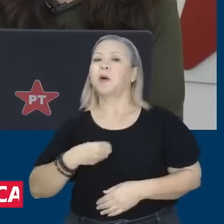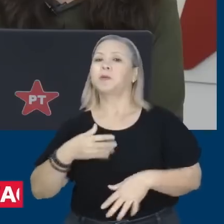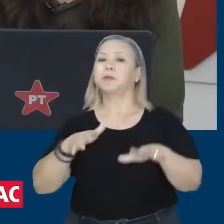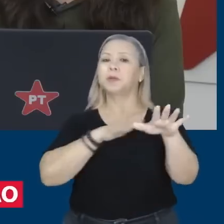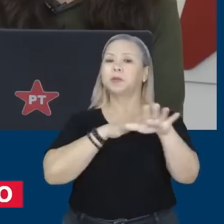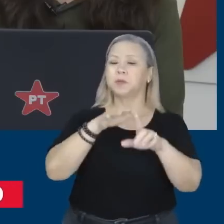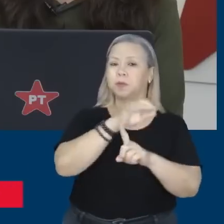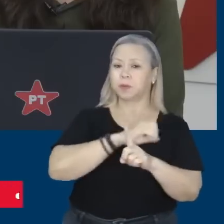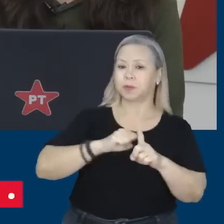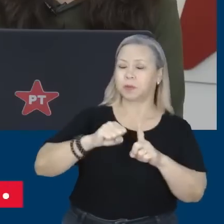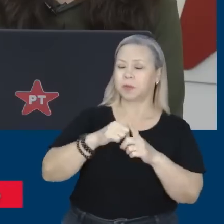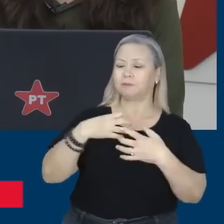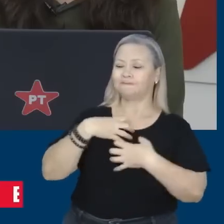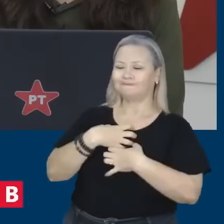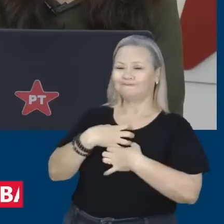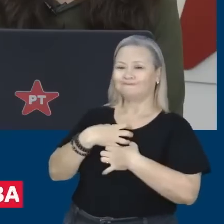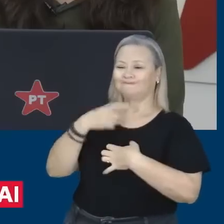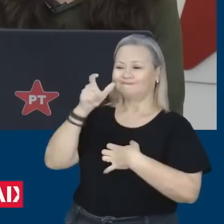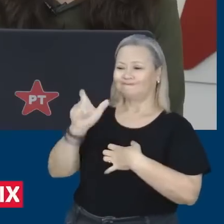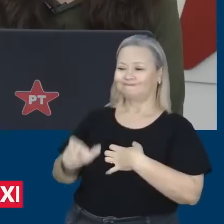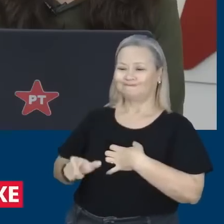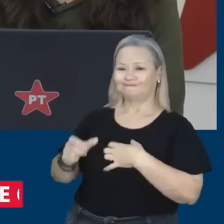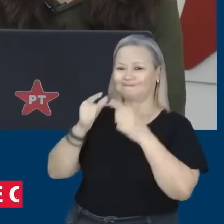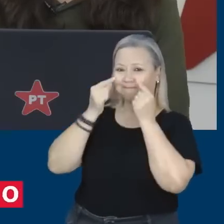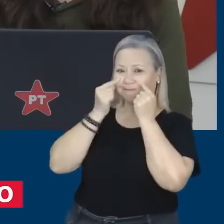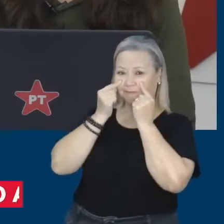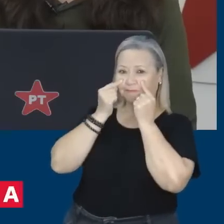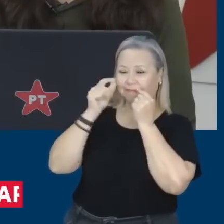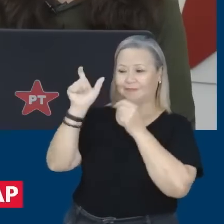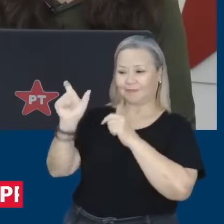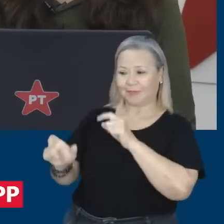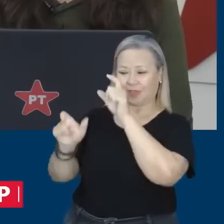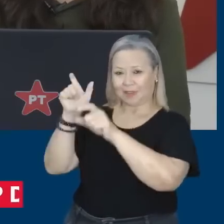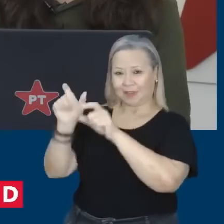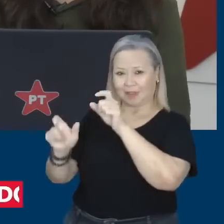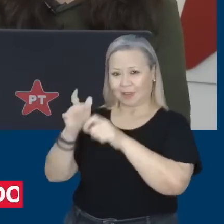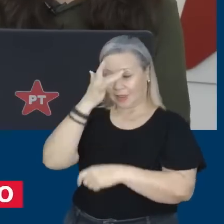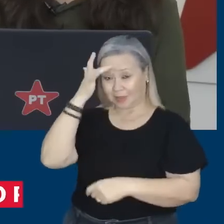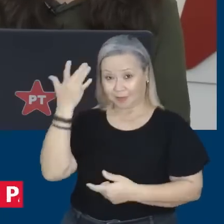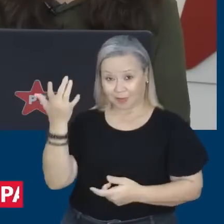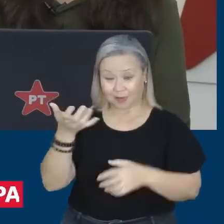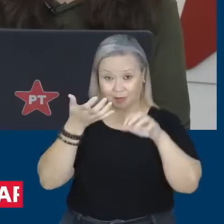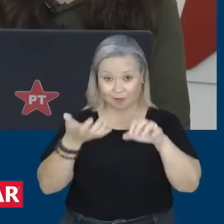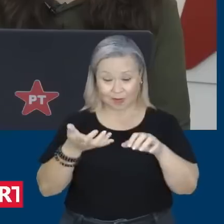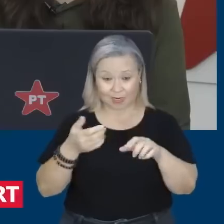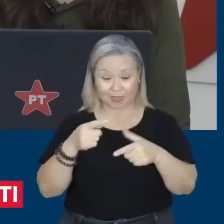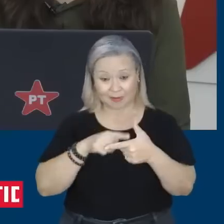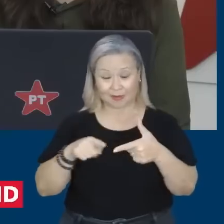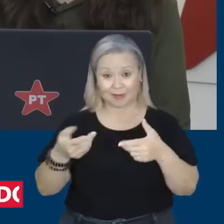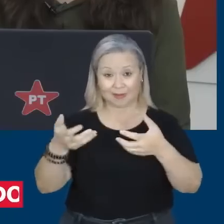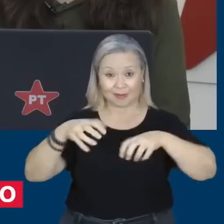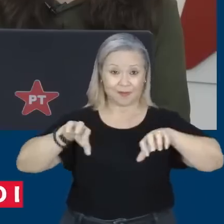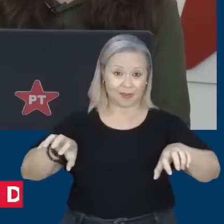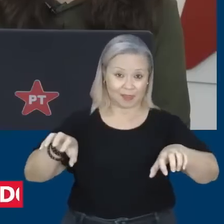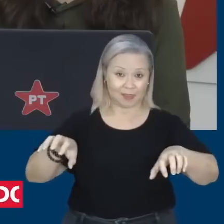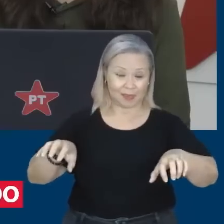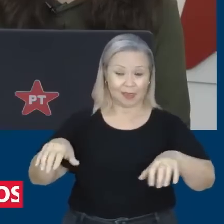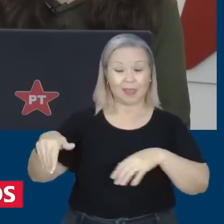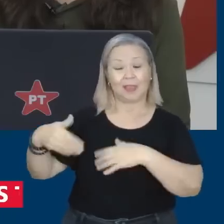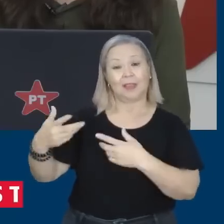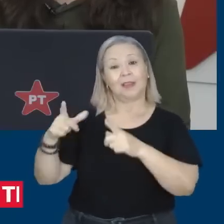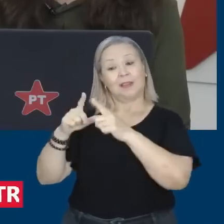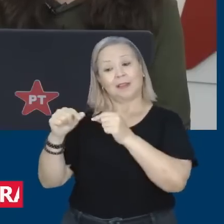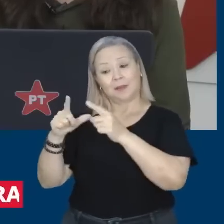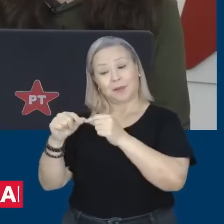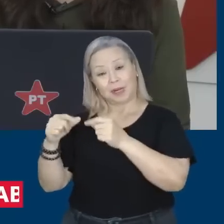sociais, sentir as pessoas. Eu tenho certeza que no Congresso Federal eu vou ter que me dividir entre estar em Brasília e andar, não só no